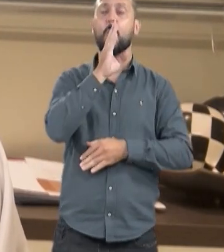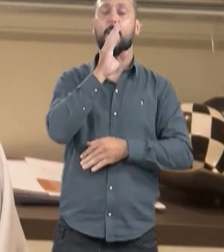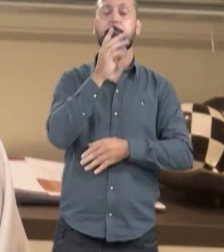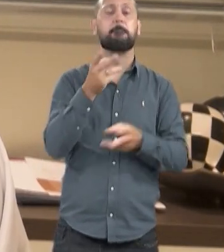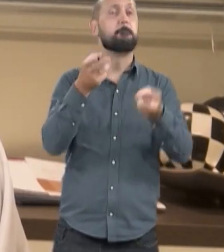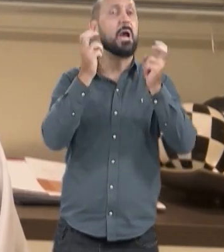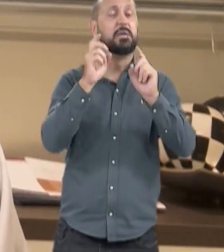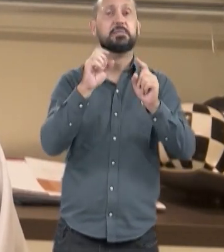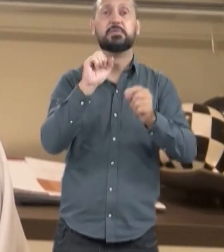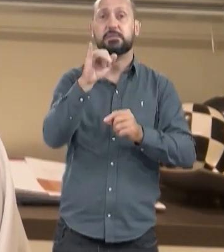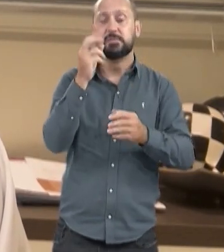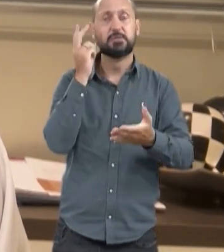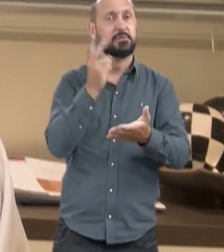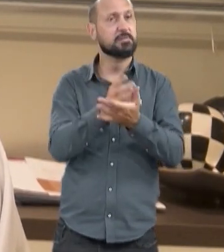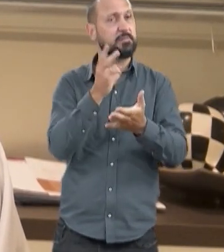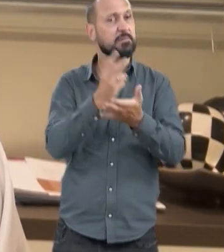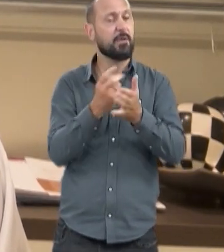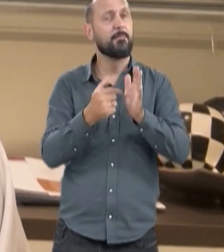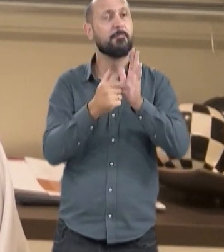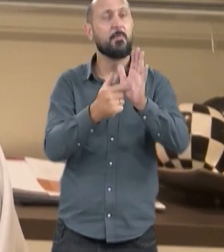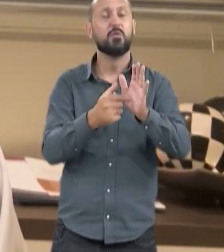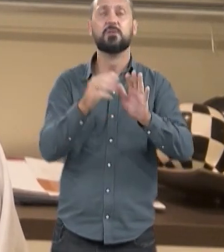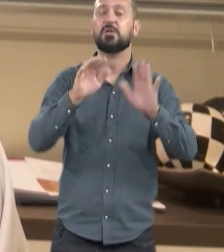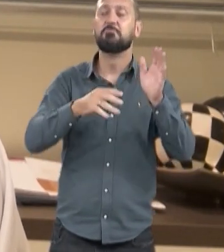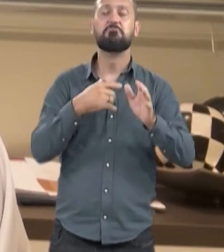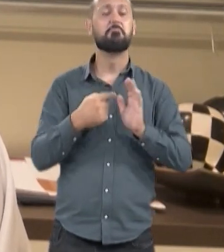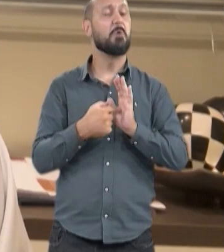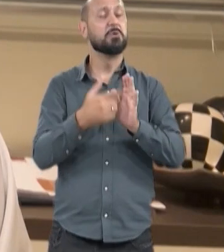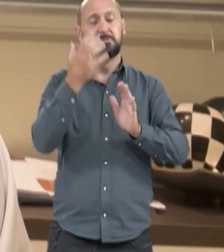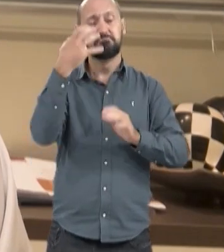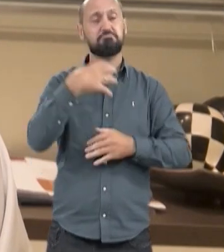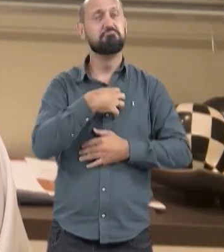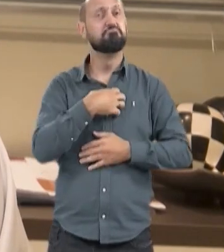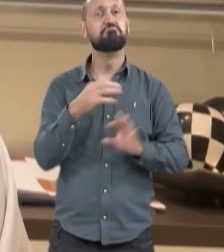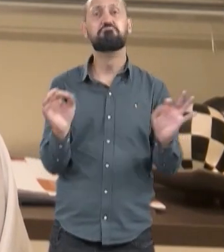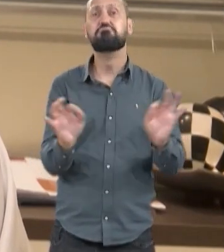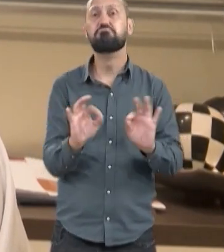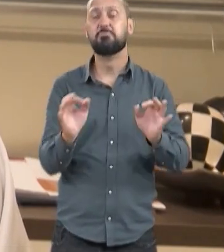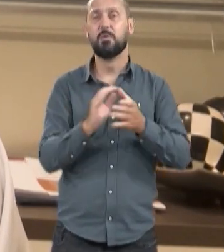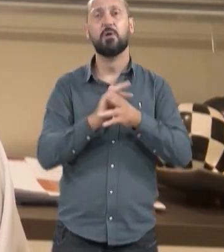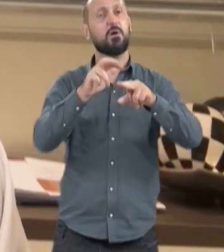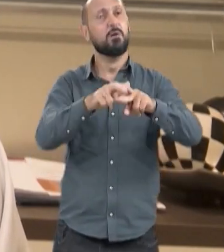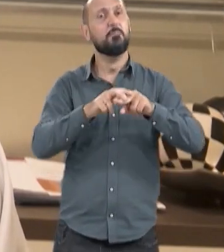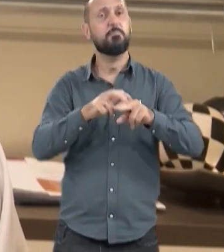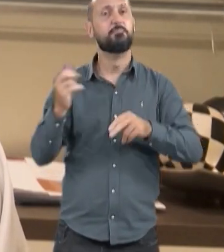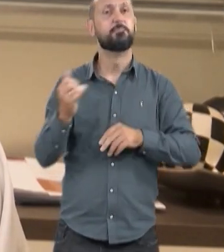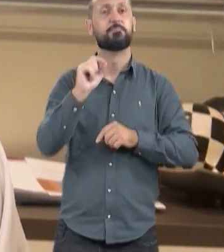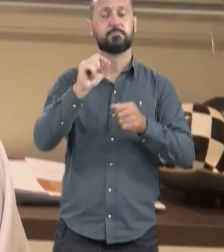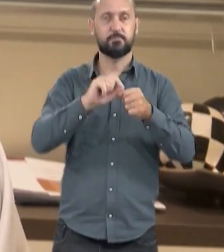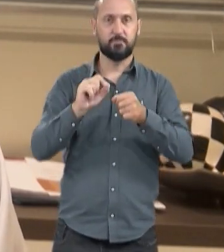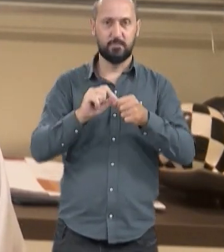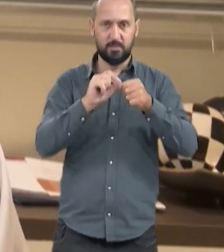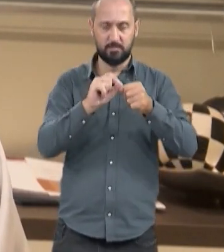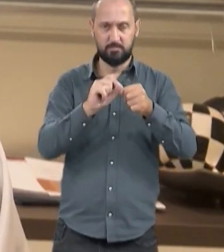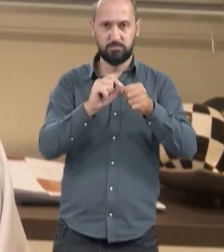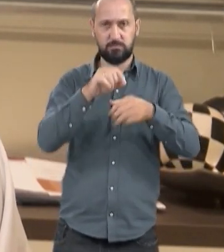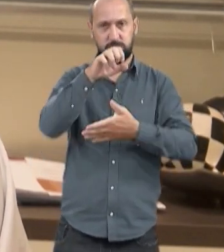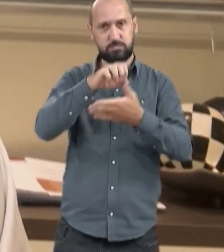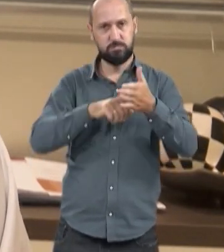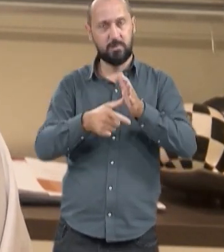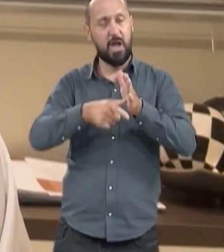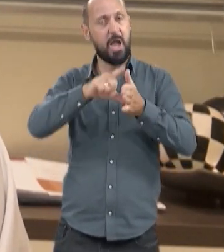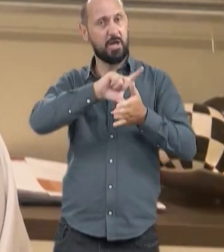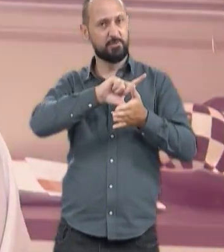silencioso, ou seja, infrequentemente ele dá sintomas. A maioria das vezes o paciente não sente nada. Por isso é importante fazer os exames